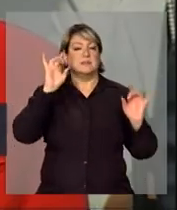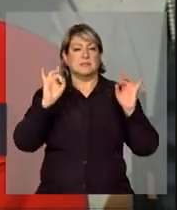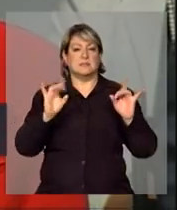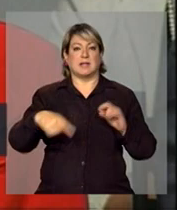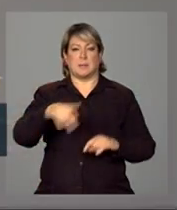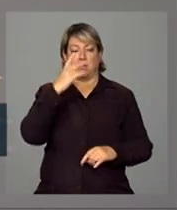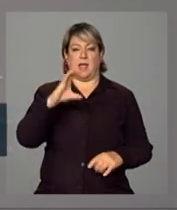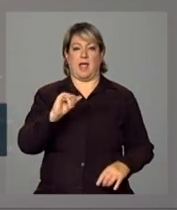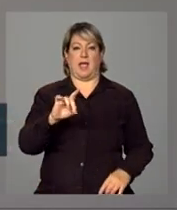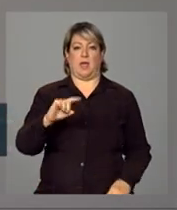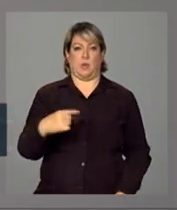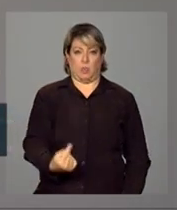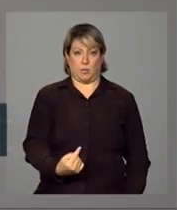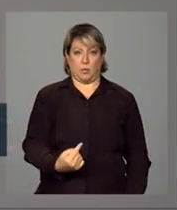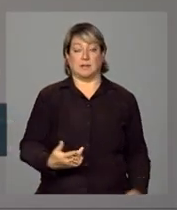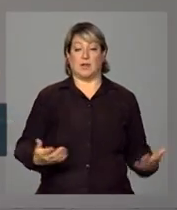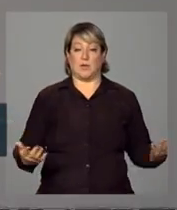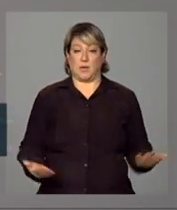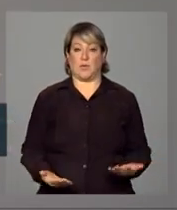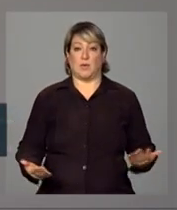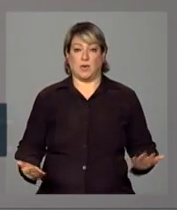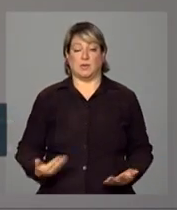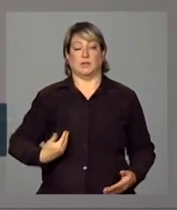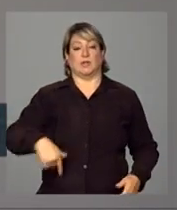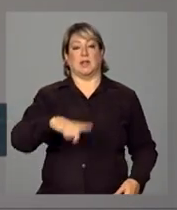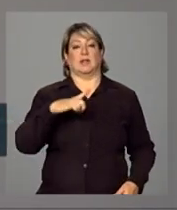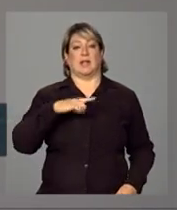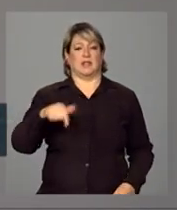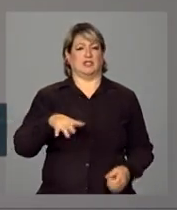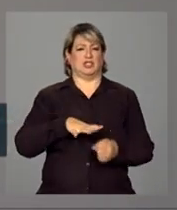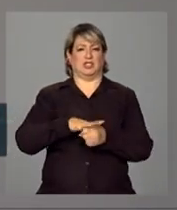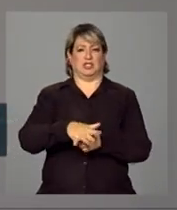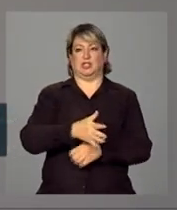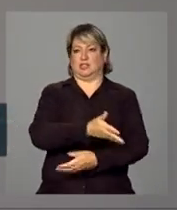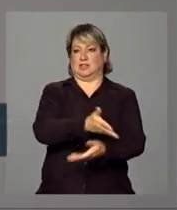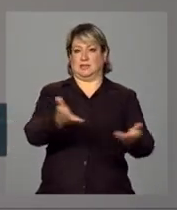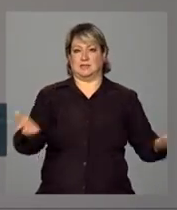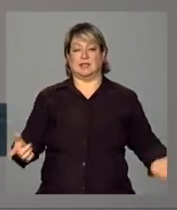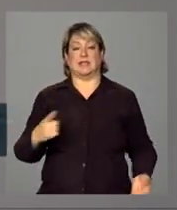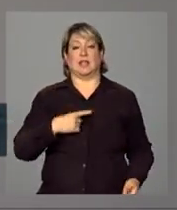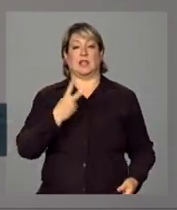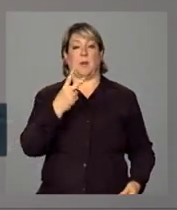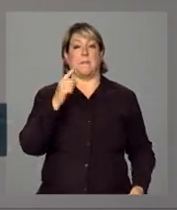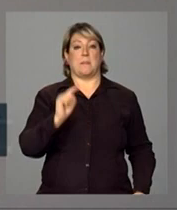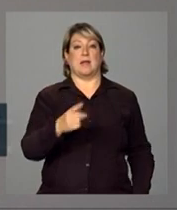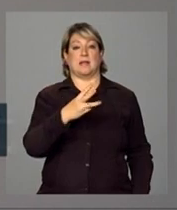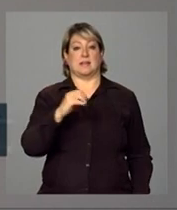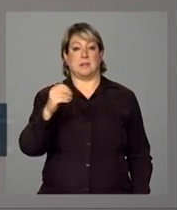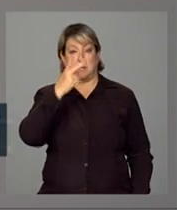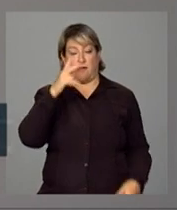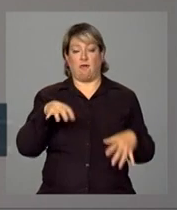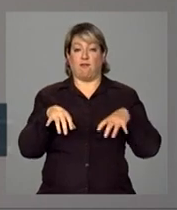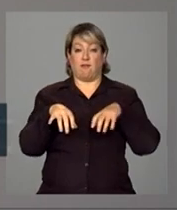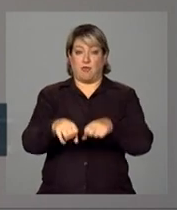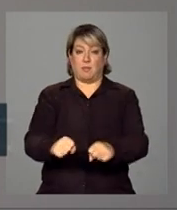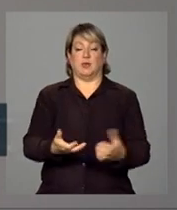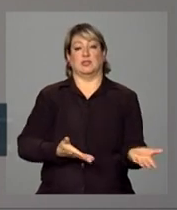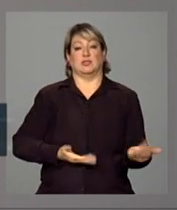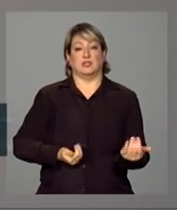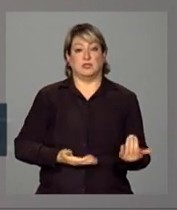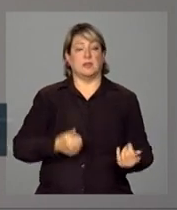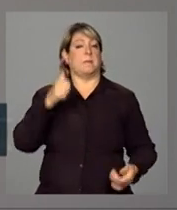do Cadastro Único. Hoje, estamos aqui com essa casa cheia. São 2.300 formandos,